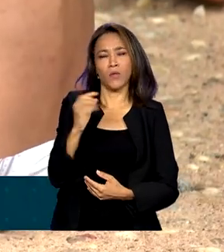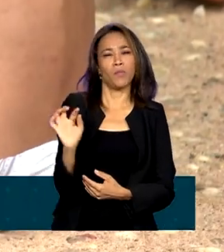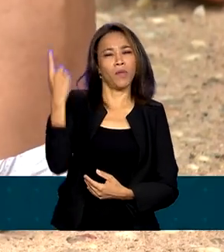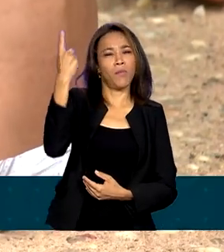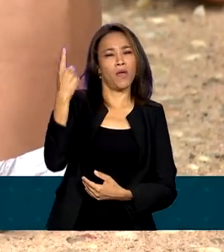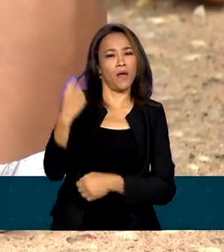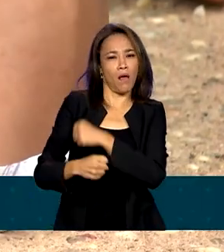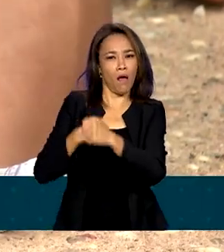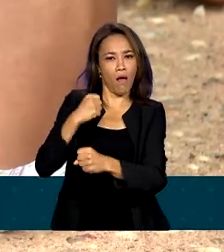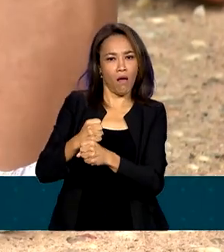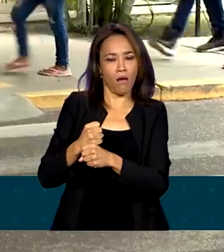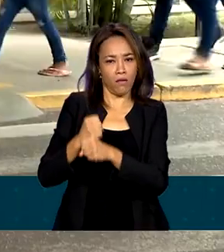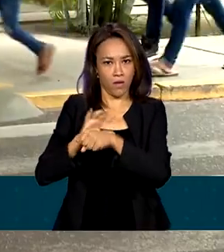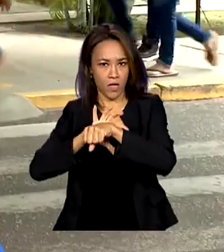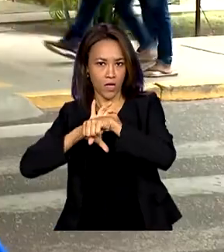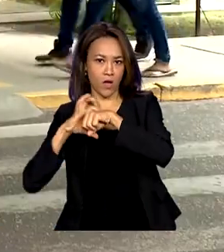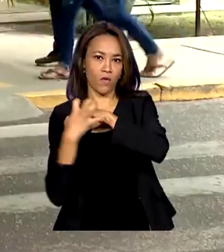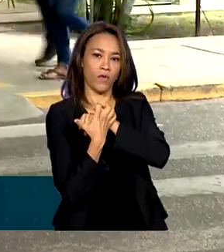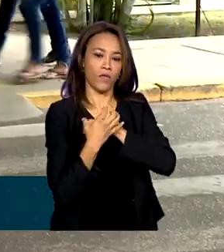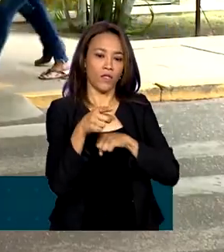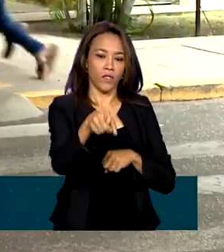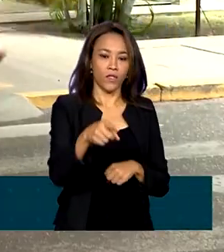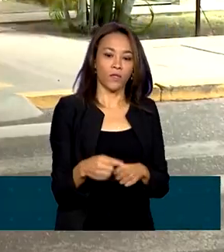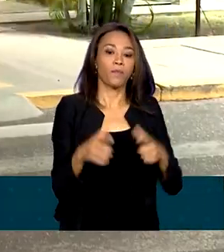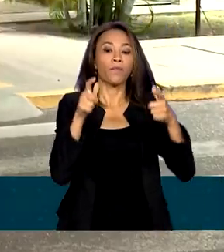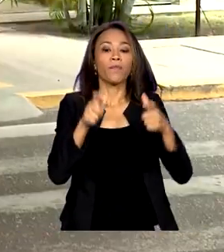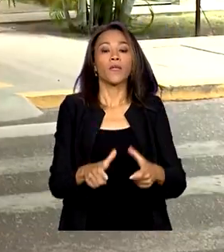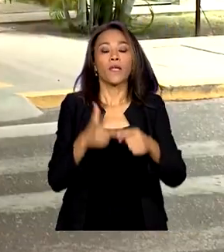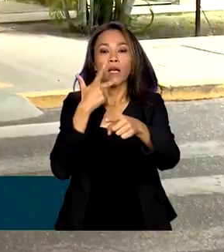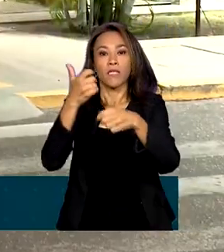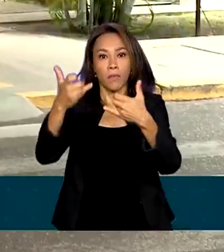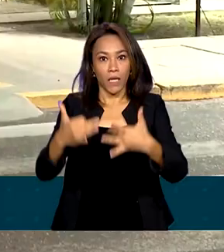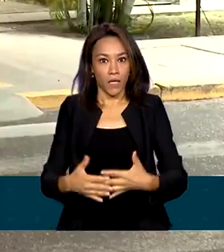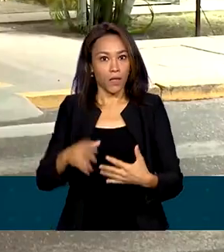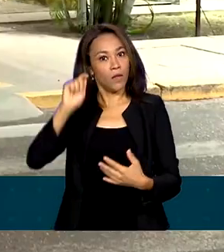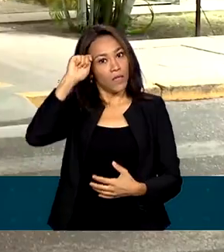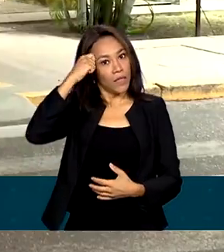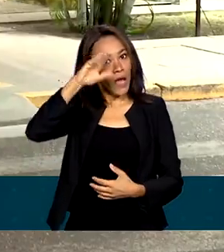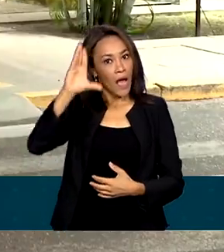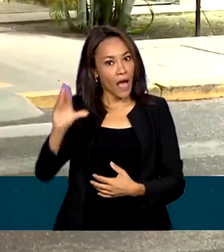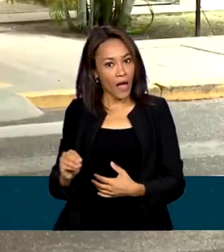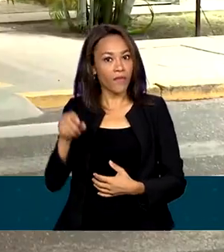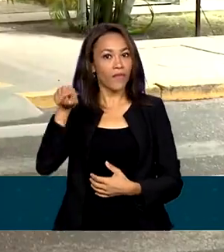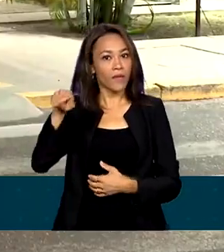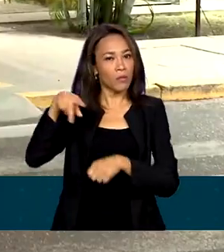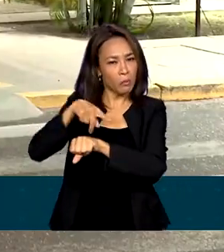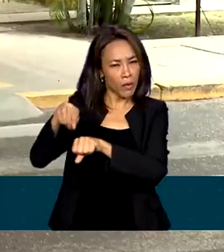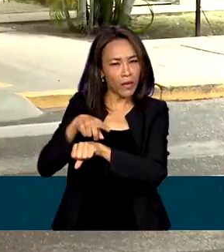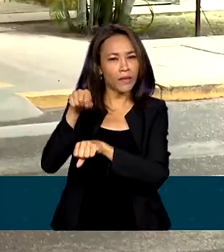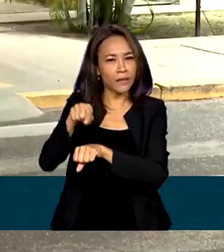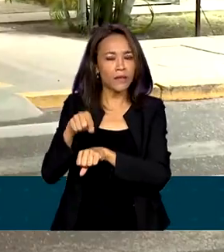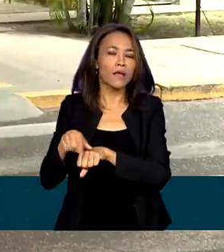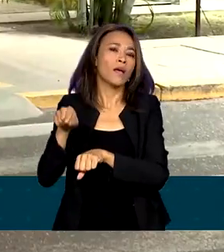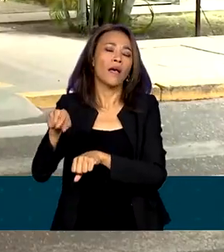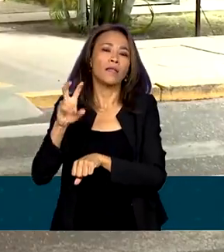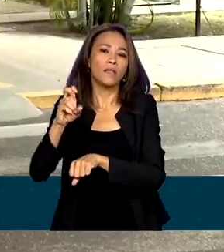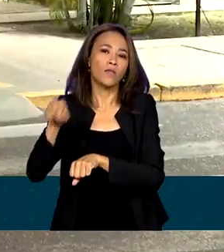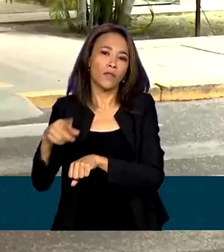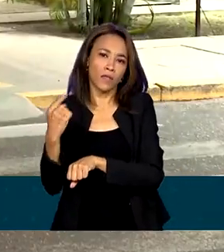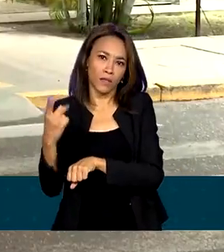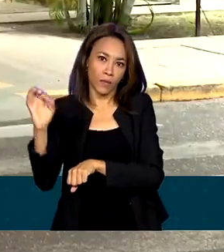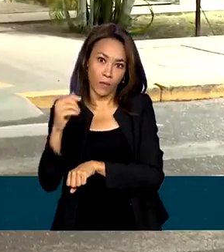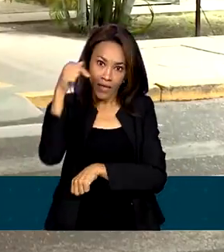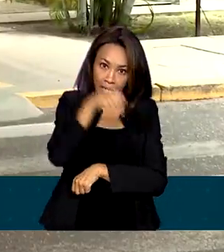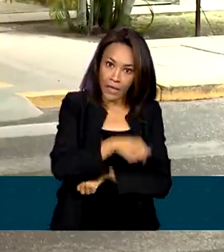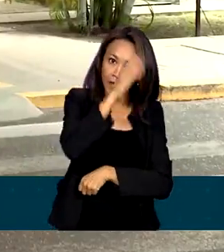pandemia de Covid-19. Em Serra Leoa, na África, a taxa foi de 80,5, segundo dados da ONU. E aqui no